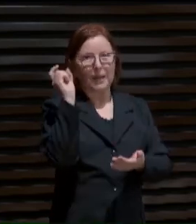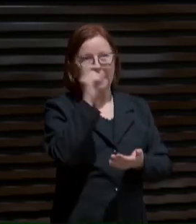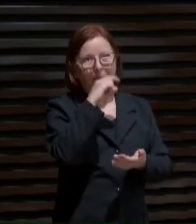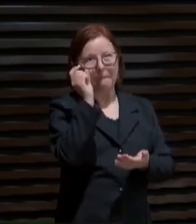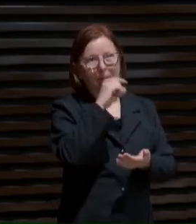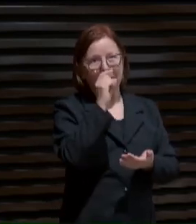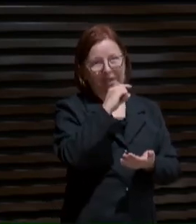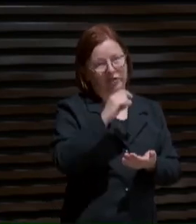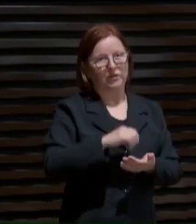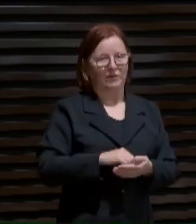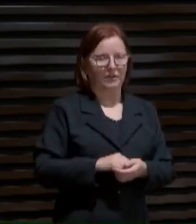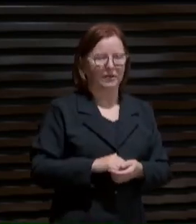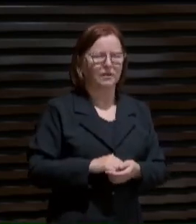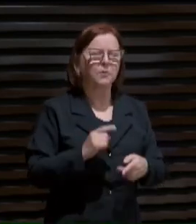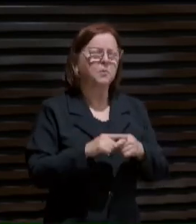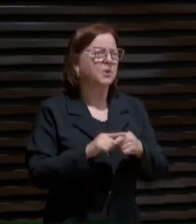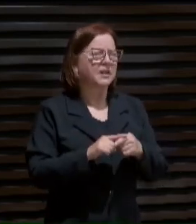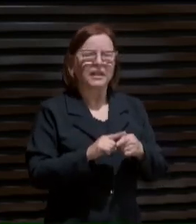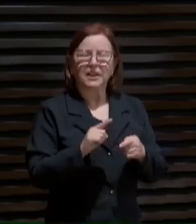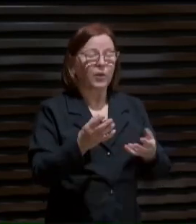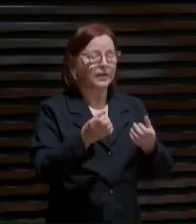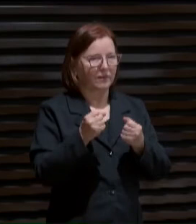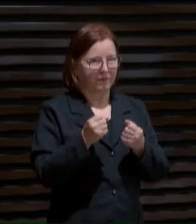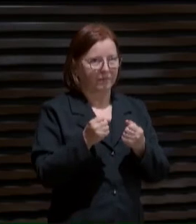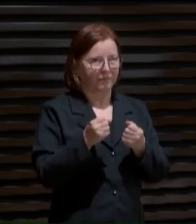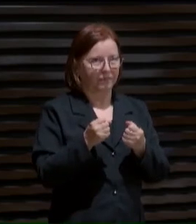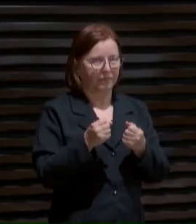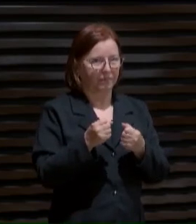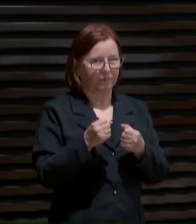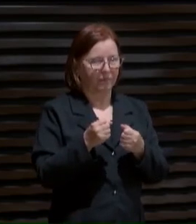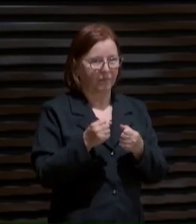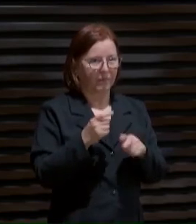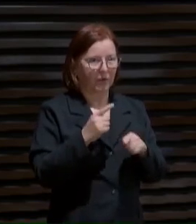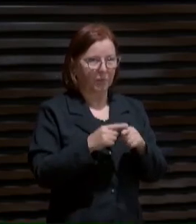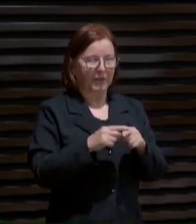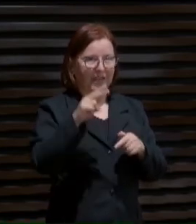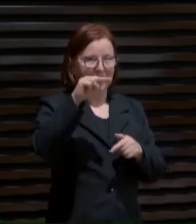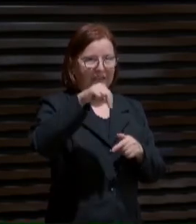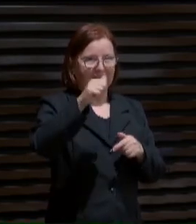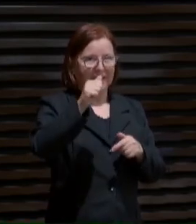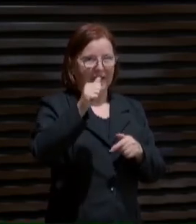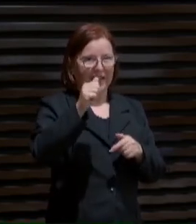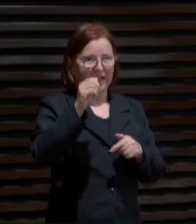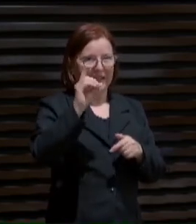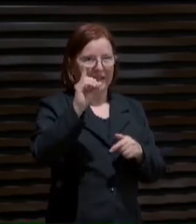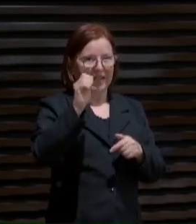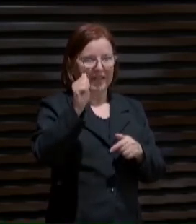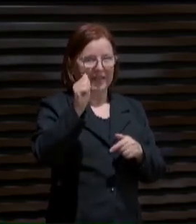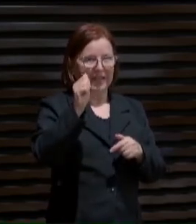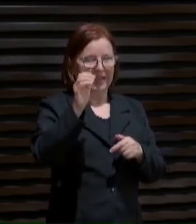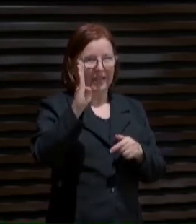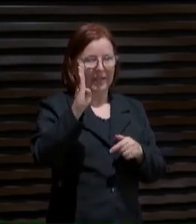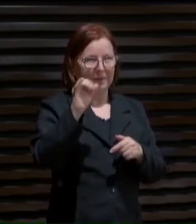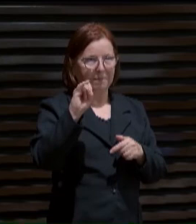foram aceitáveis e o que que nadabe e abiú não foram aceitos diante de Deus sendo que eles estavam